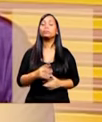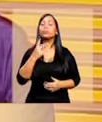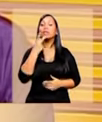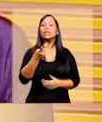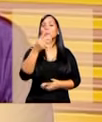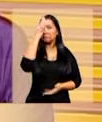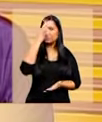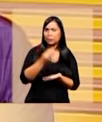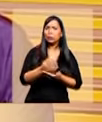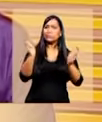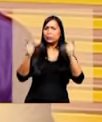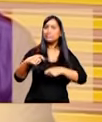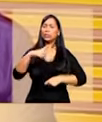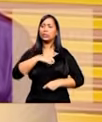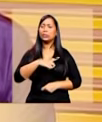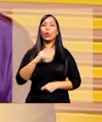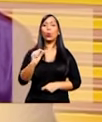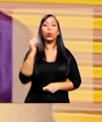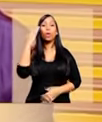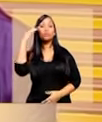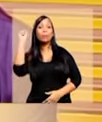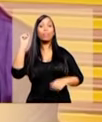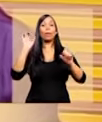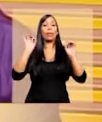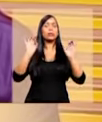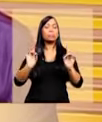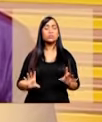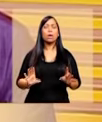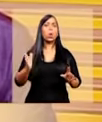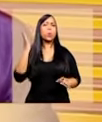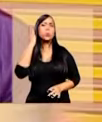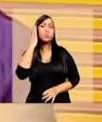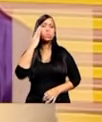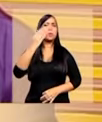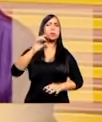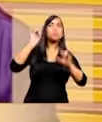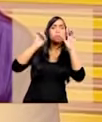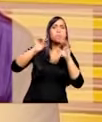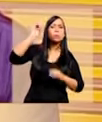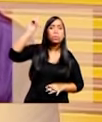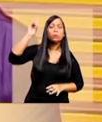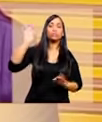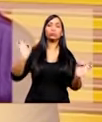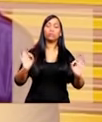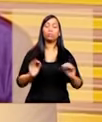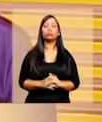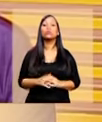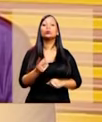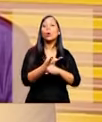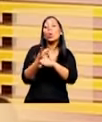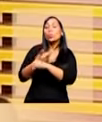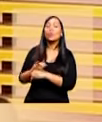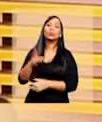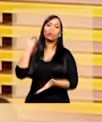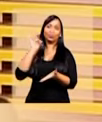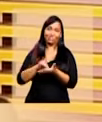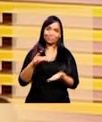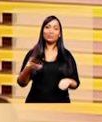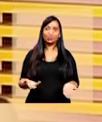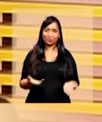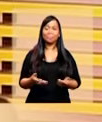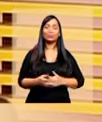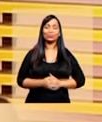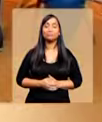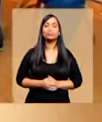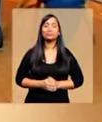a certeza de possuir um saber especial, um saber divino, etc. É mais a busca do que a